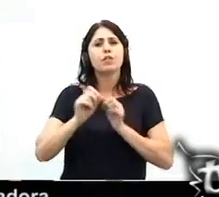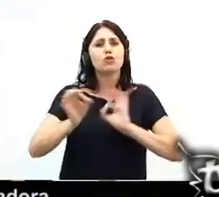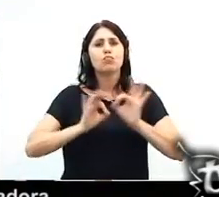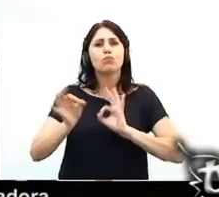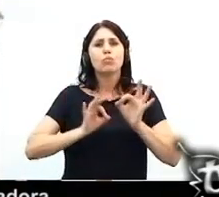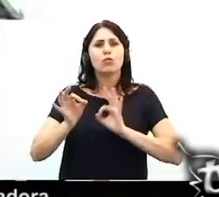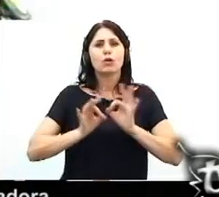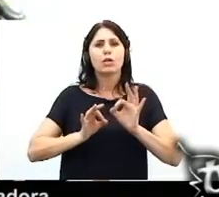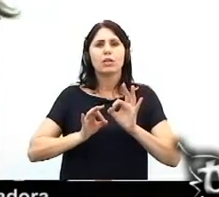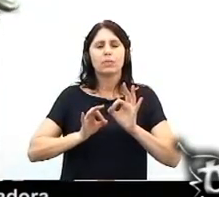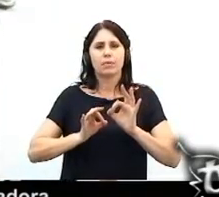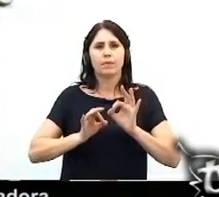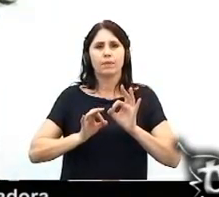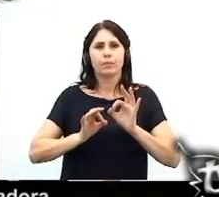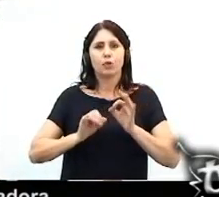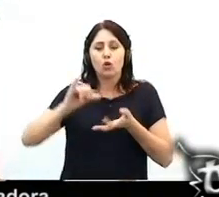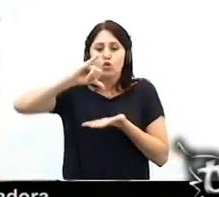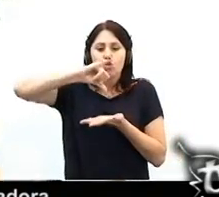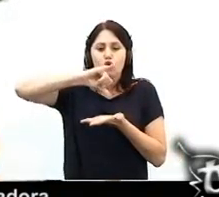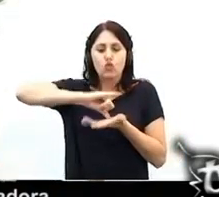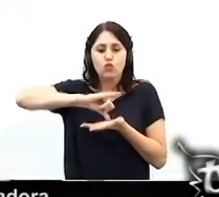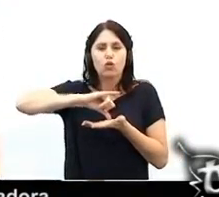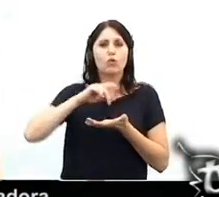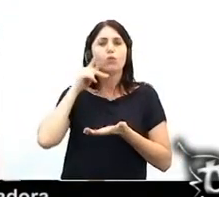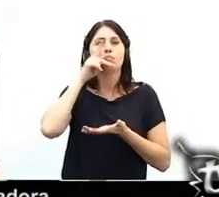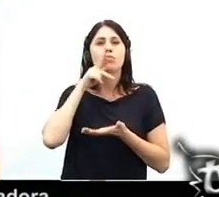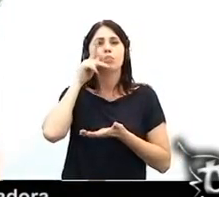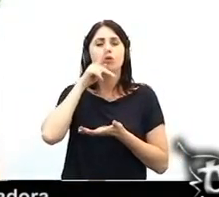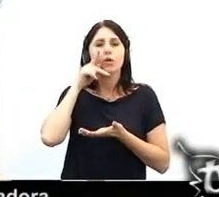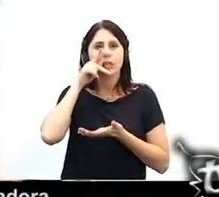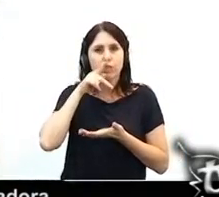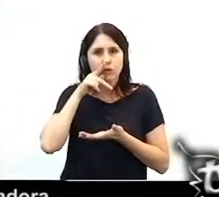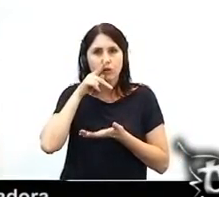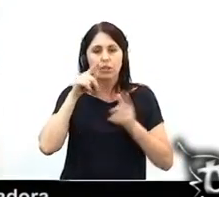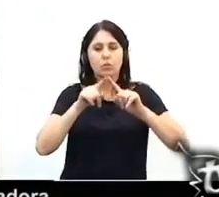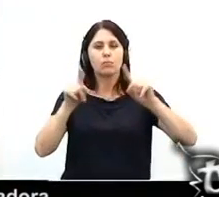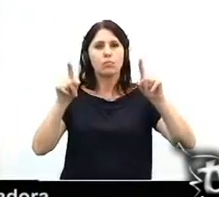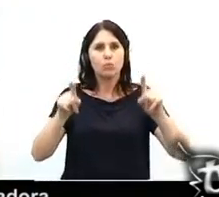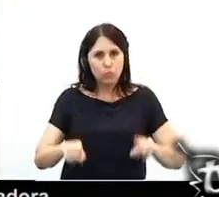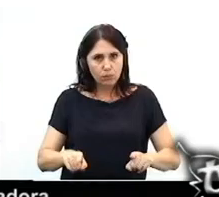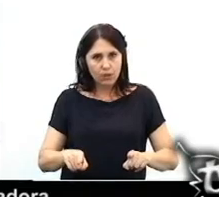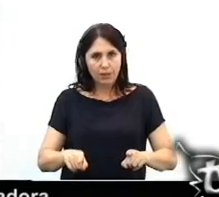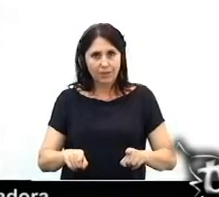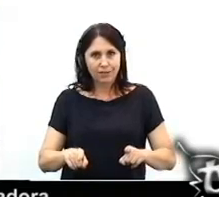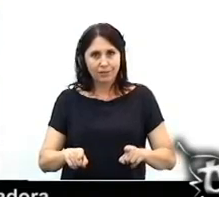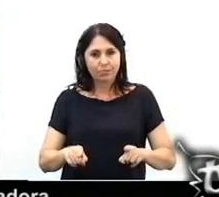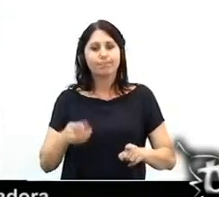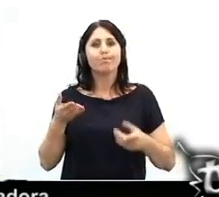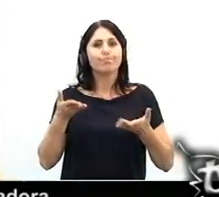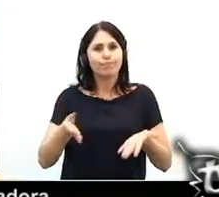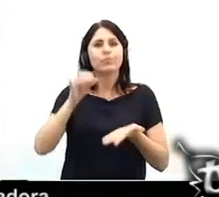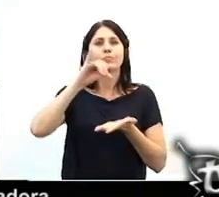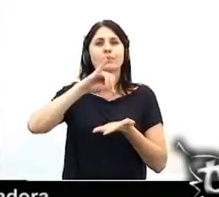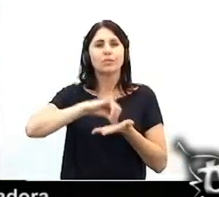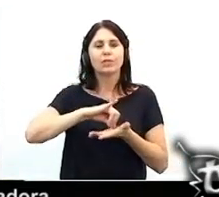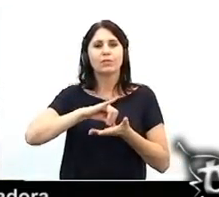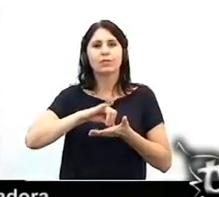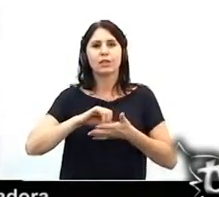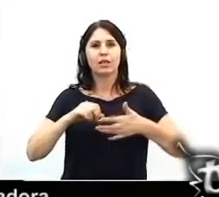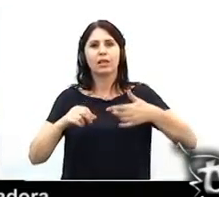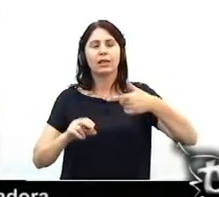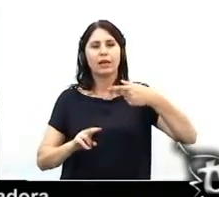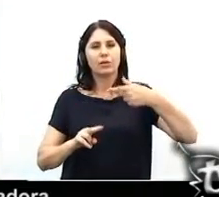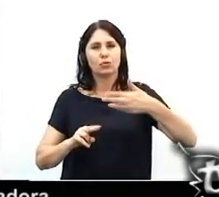todos. No momento, eu lembro quando eu participei, enfim, fizemos um programa